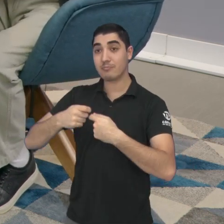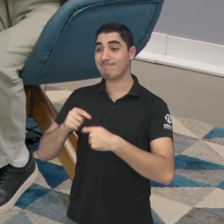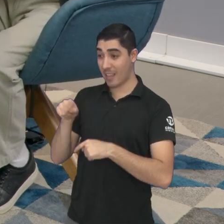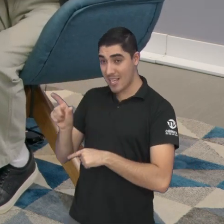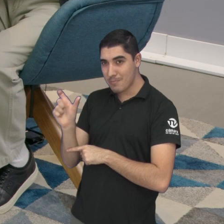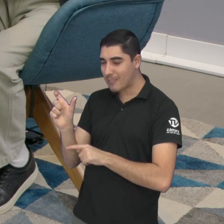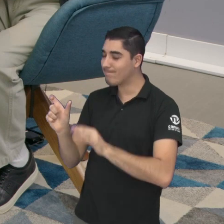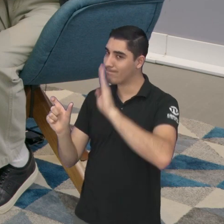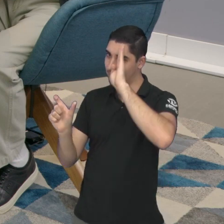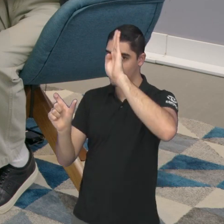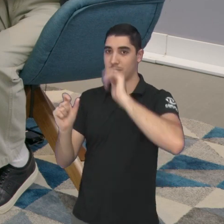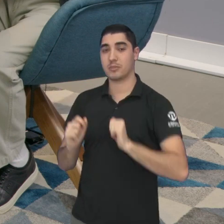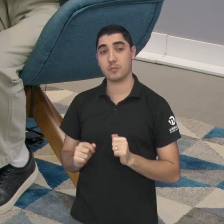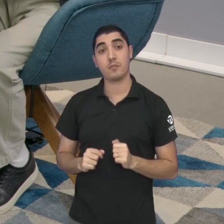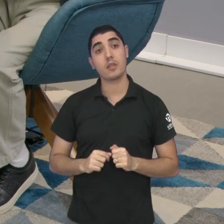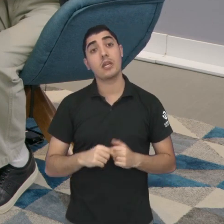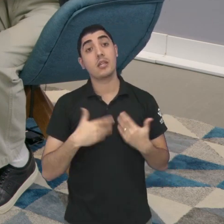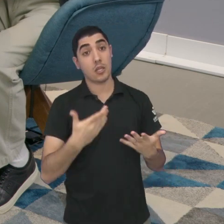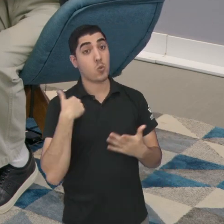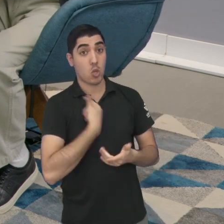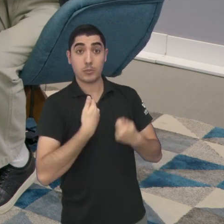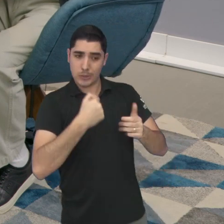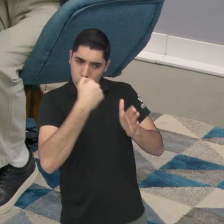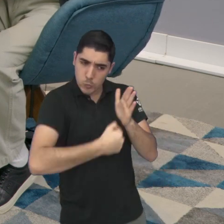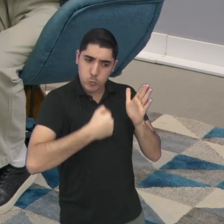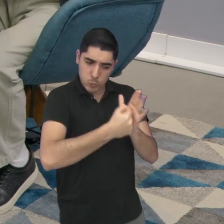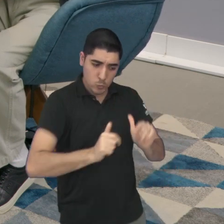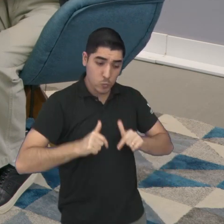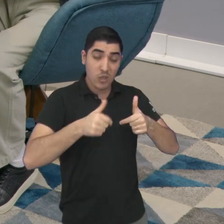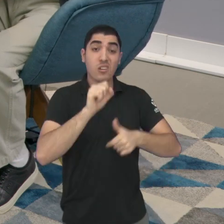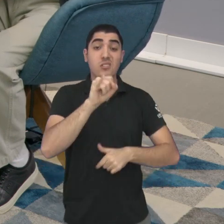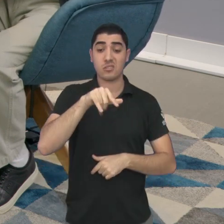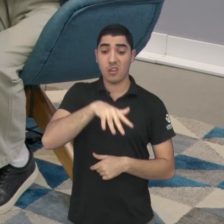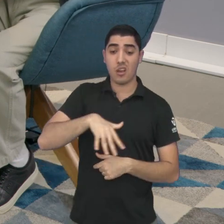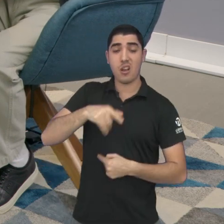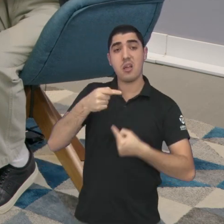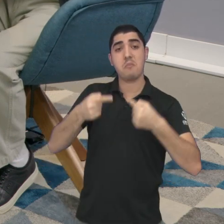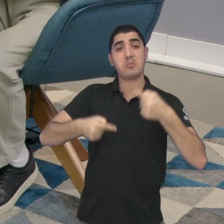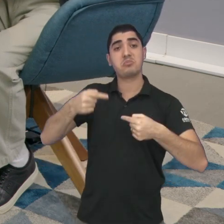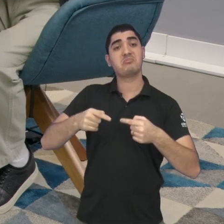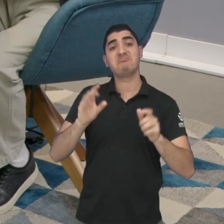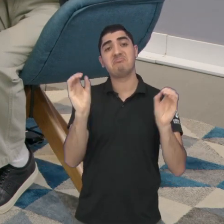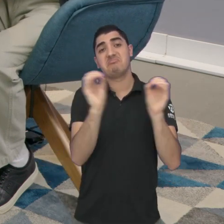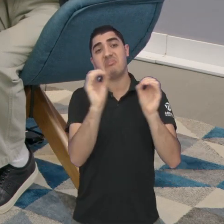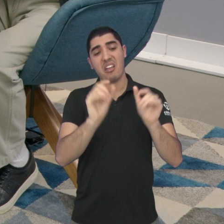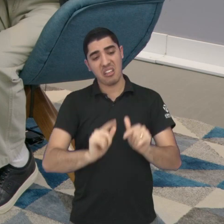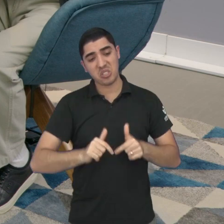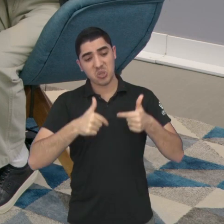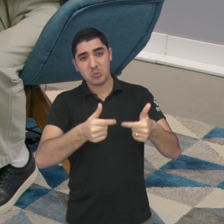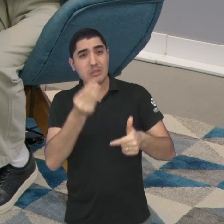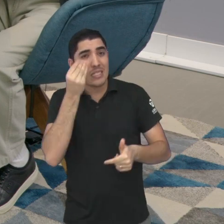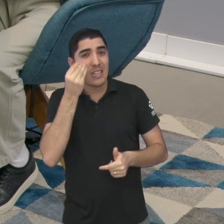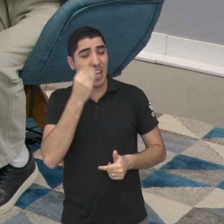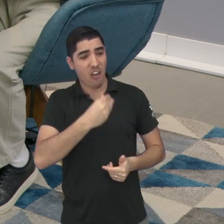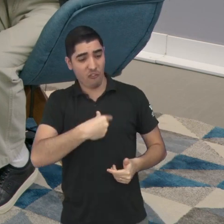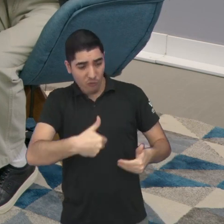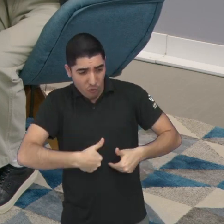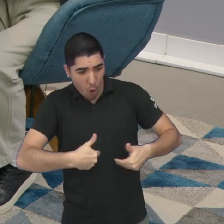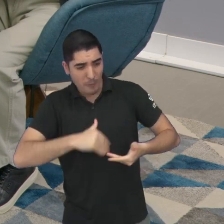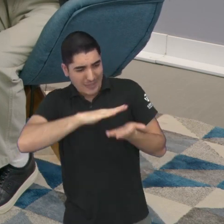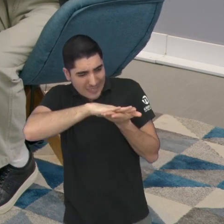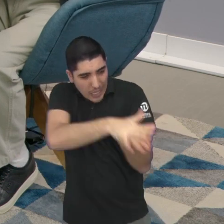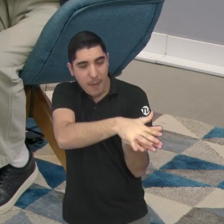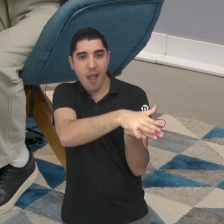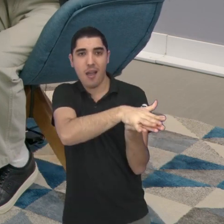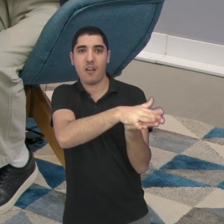né? E lutar, eu acho que a gente precisa lutar, né? Se o político não tem um plano decente para combater a fome, não vota nele. Verdade. Né?